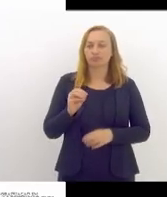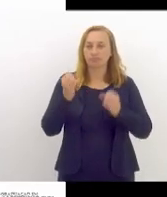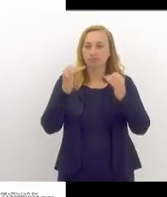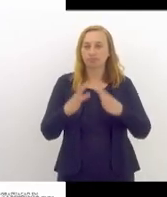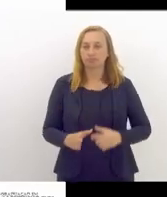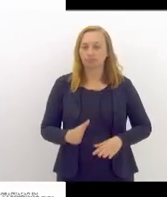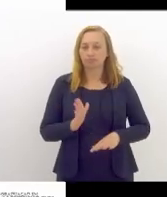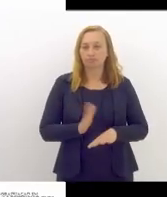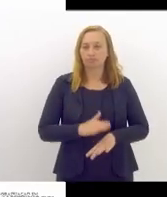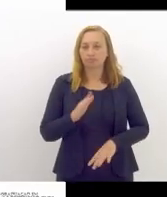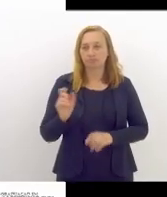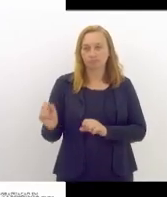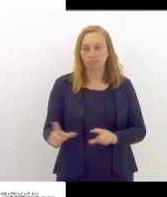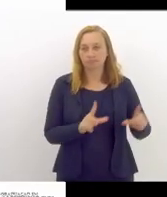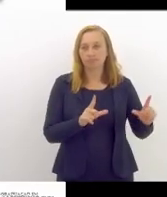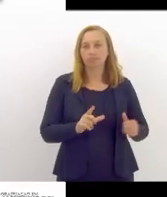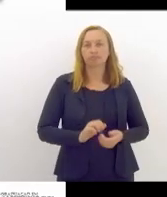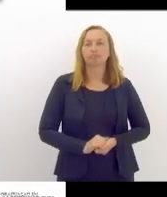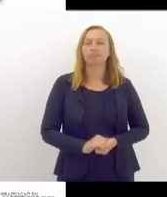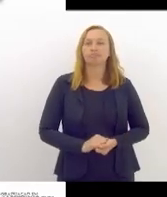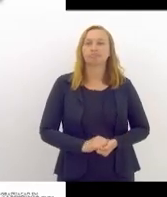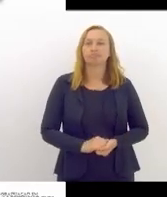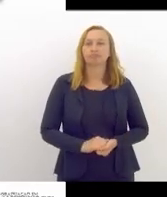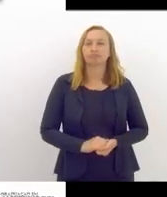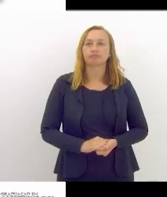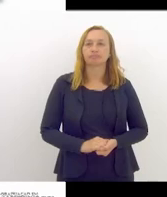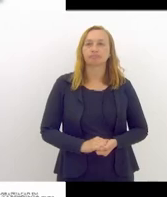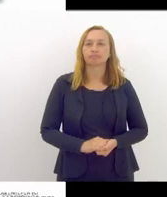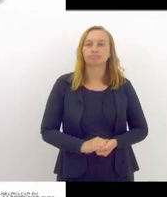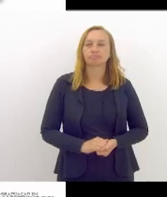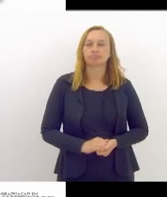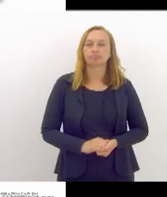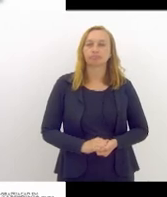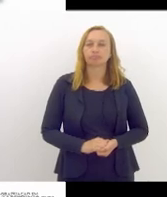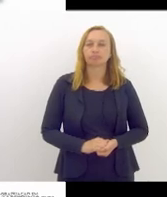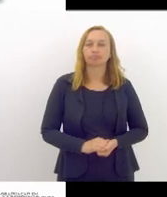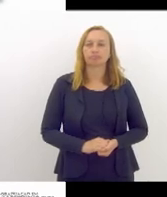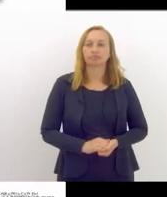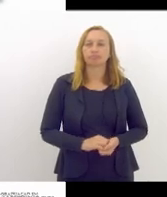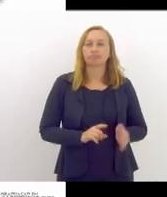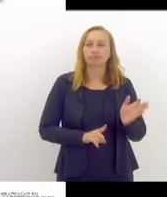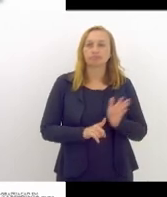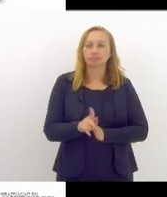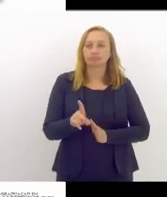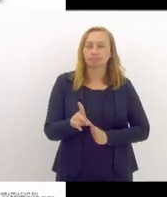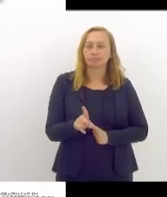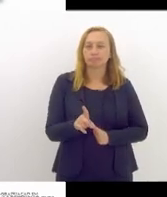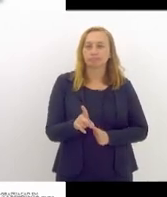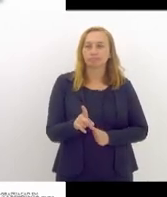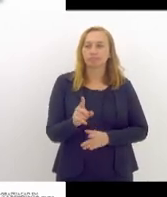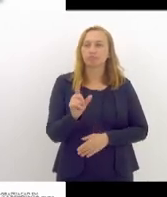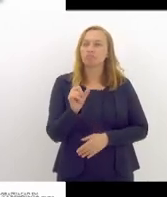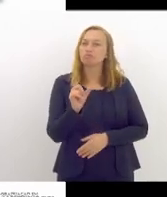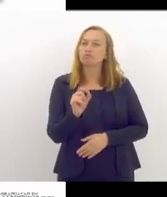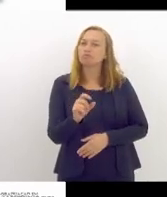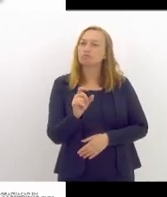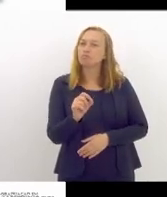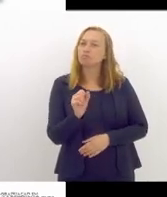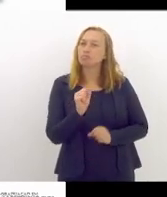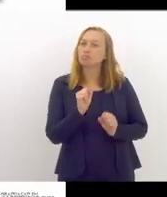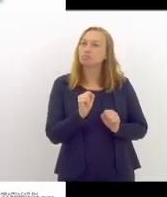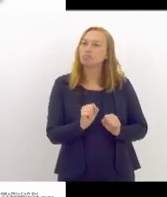explicação eu vou vou passar por favor E aí vem a pergunta né O que a gente pode